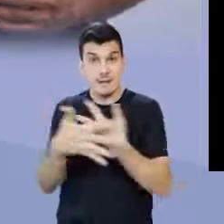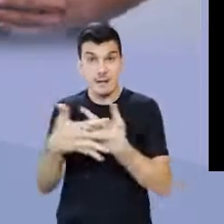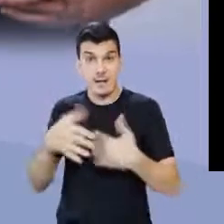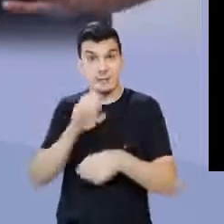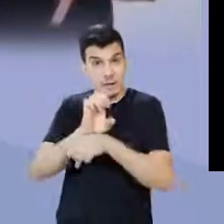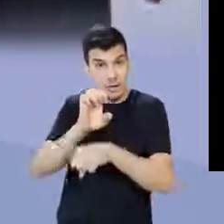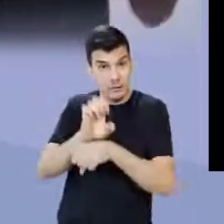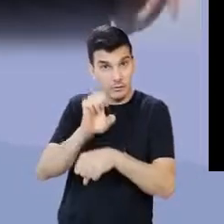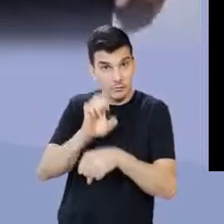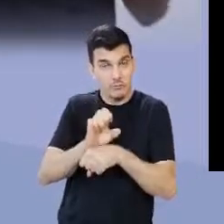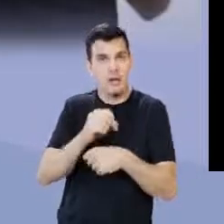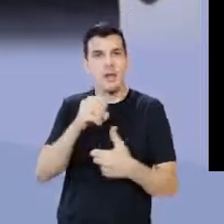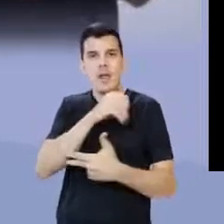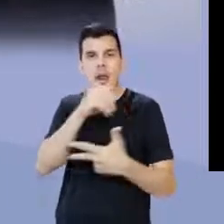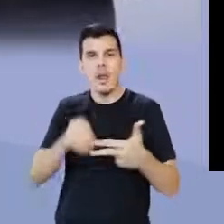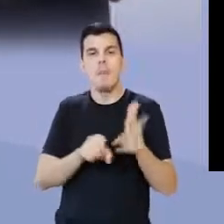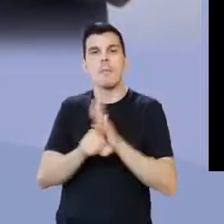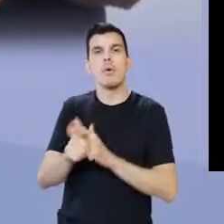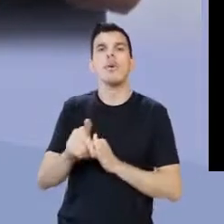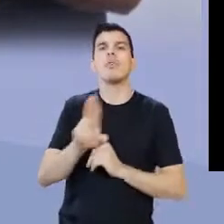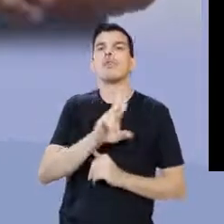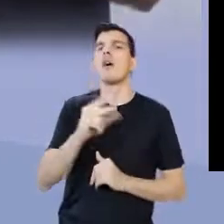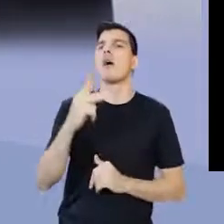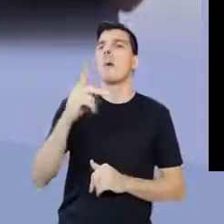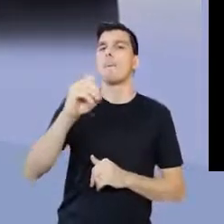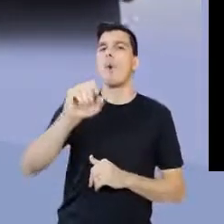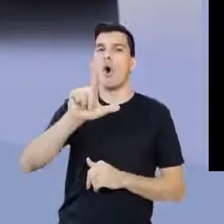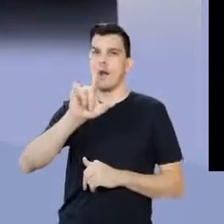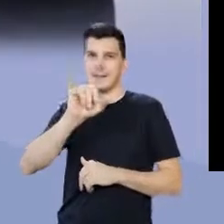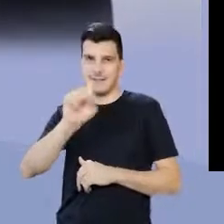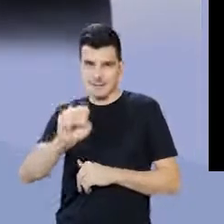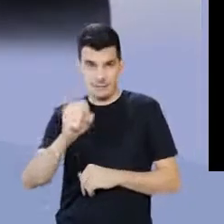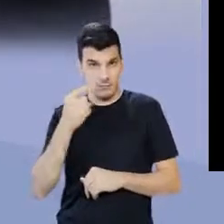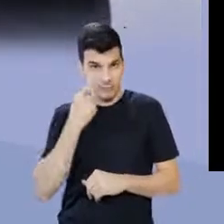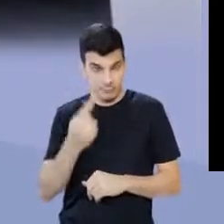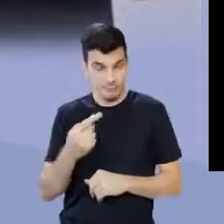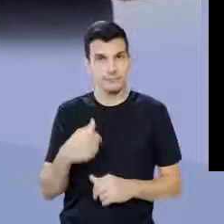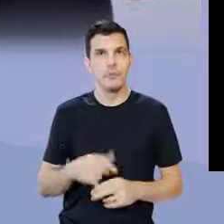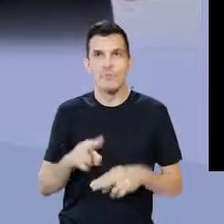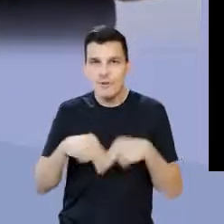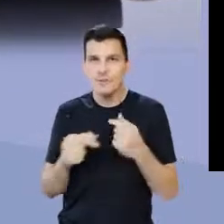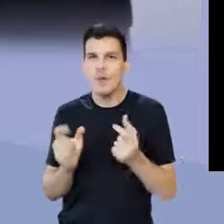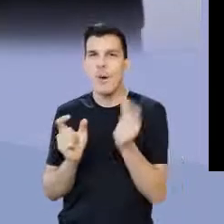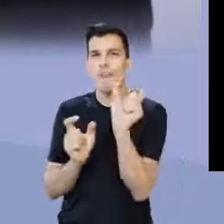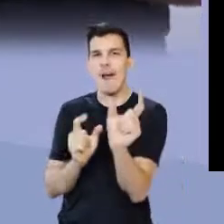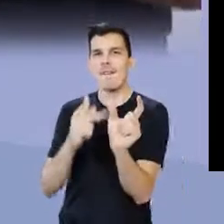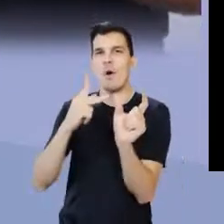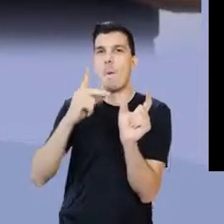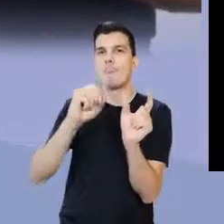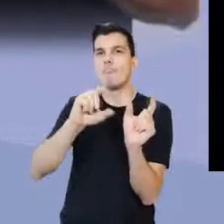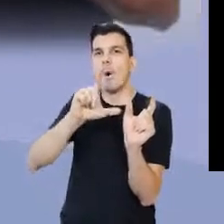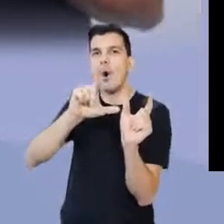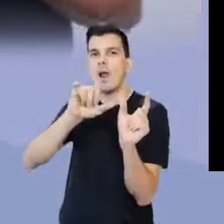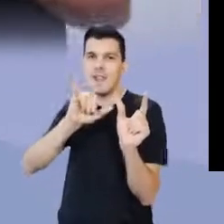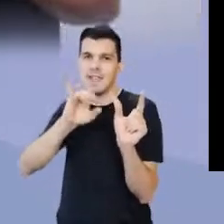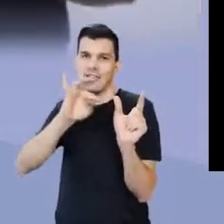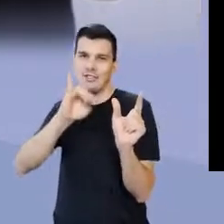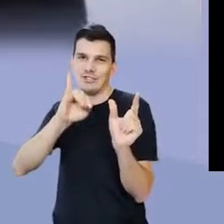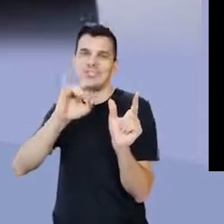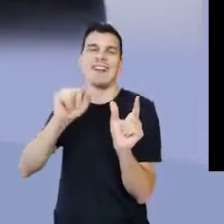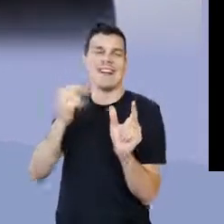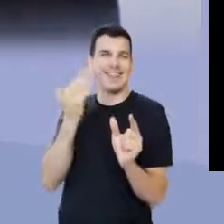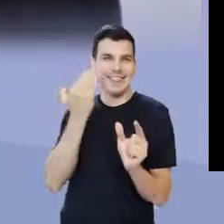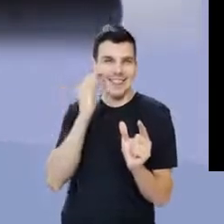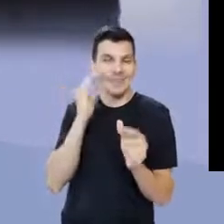cidades, estados, que no seu Enem vai chamar de polis. Daí vem o nome política. Meu aluno, começa a coisa a complicar aqui agora.